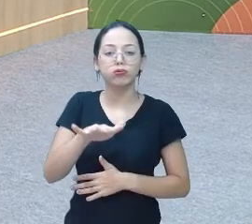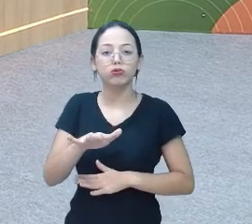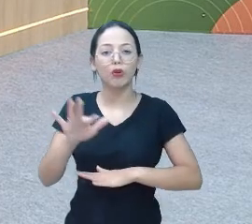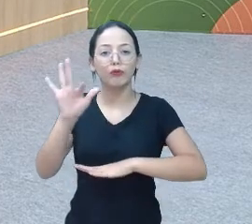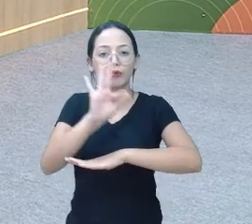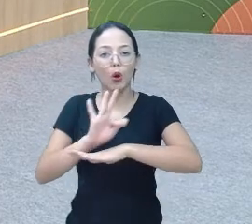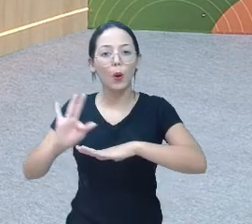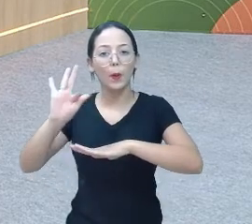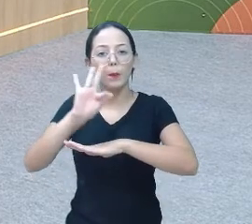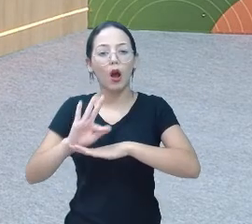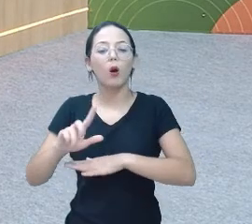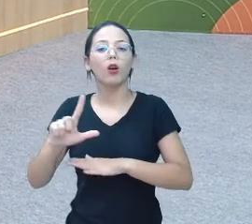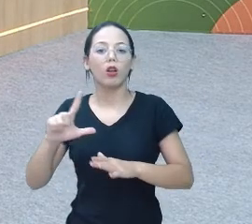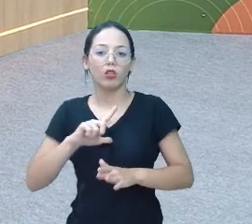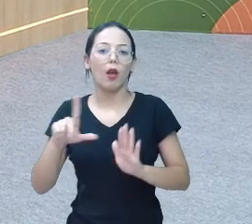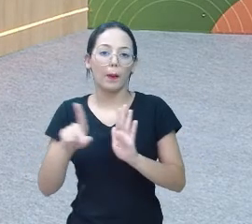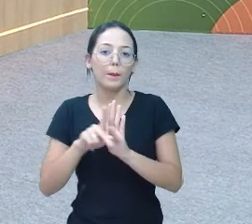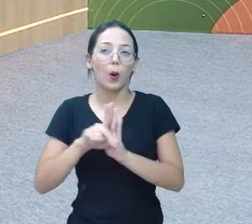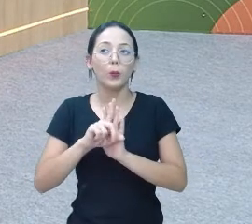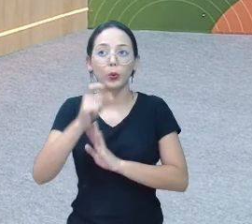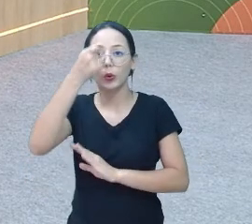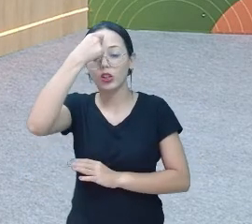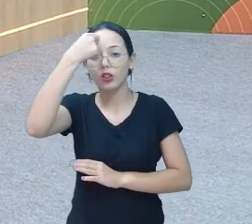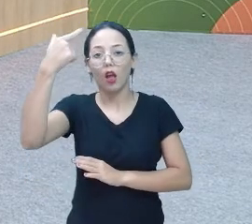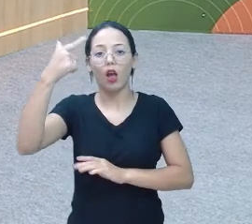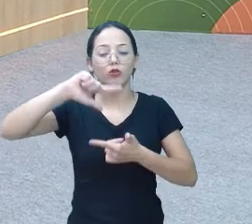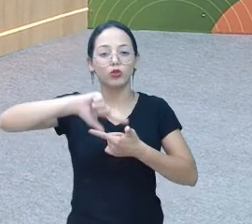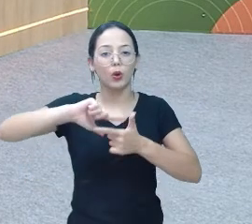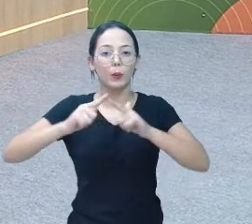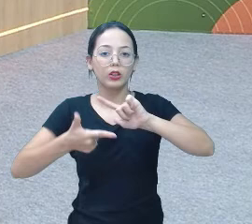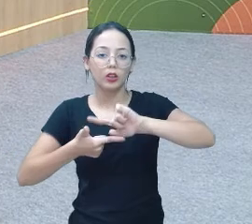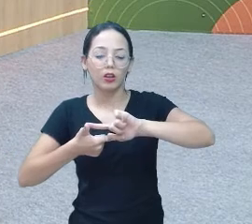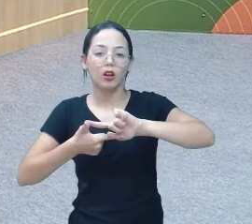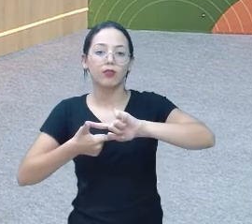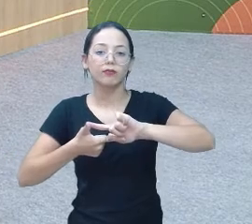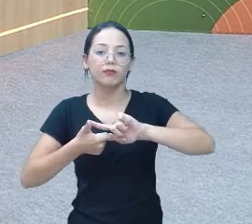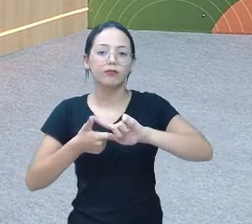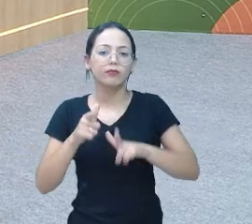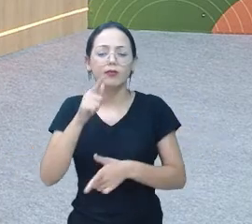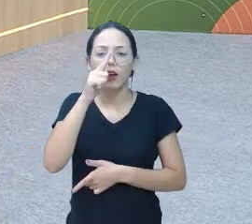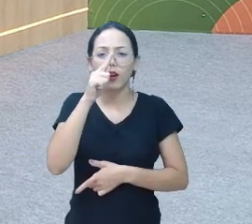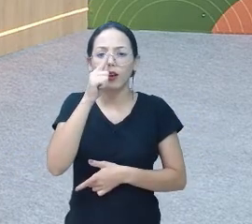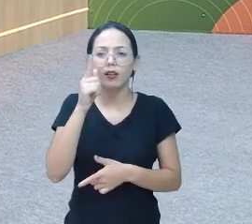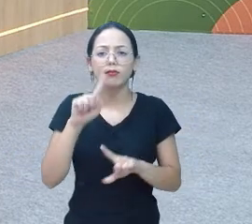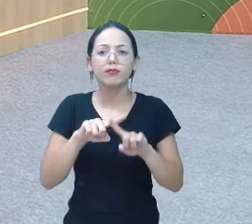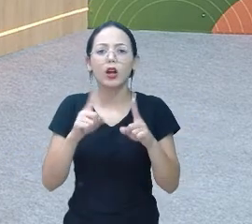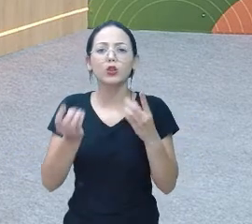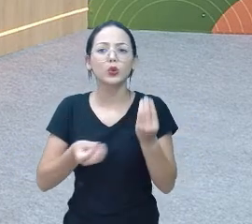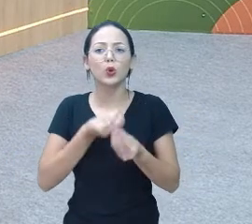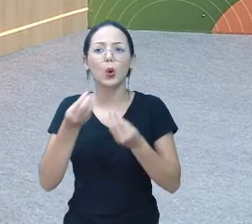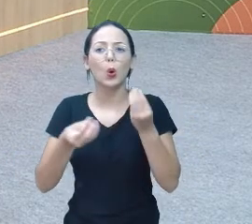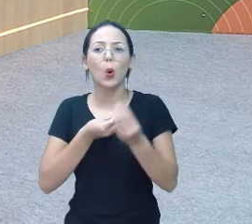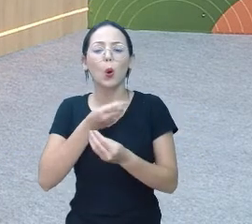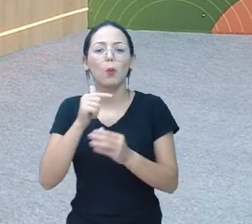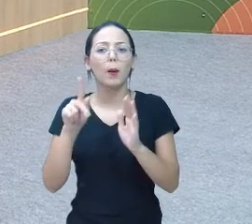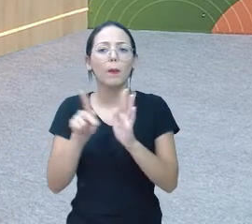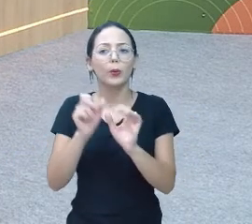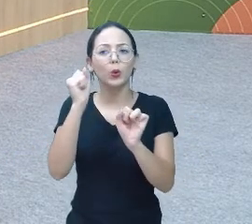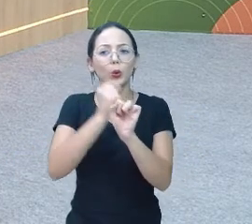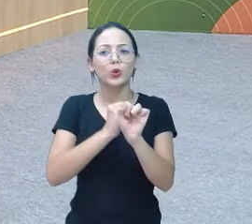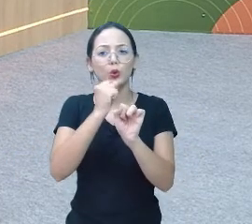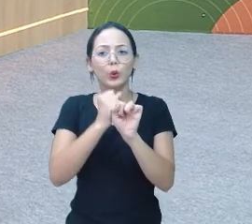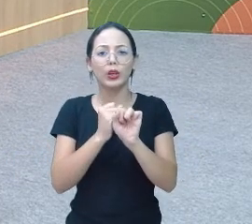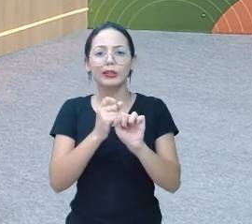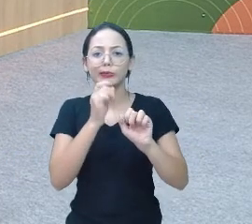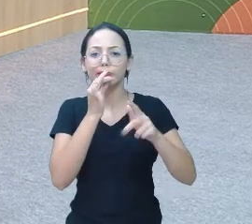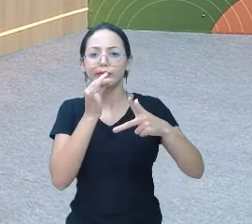de maneira formal, como a gente tem a ideia da geometria grega. Então, como é que os egípcios faziam, por exemplo, para construir um ângulo